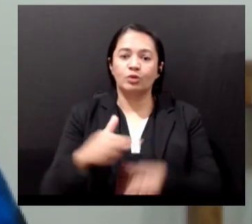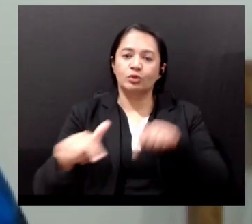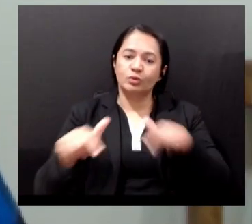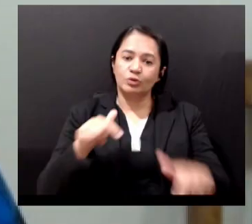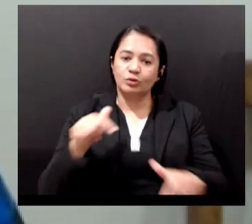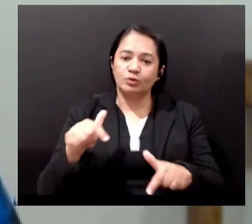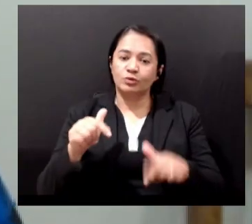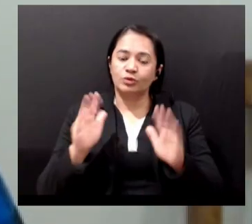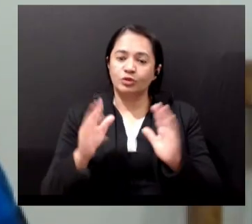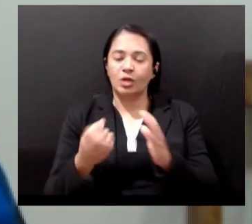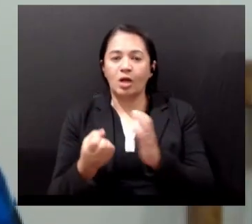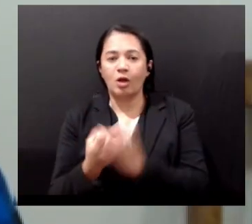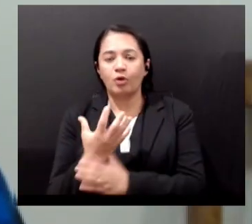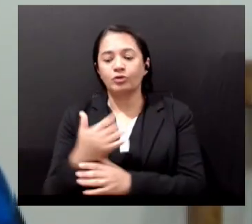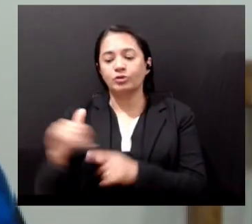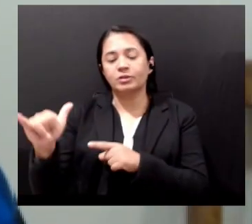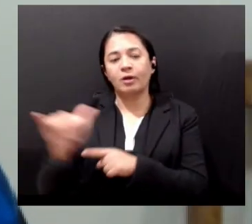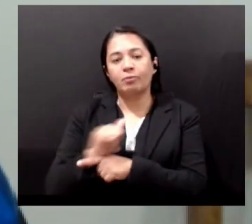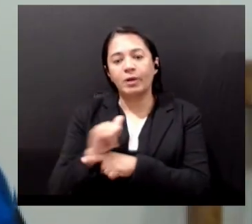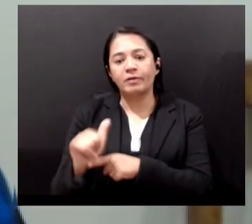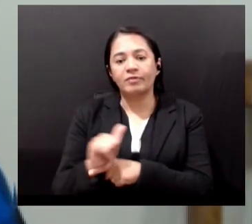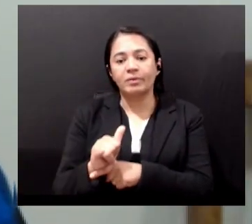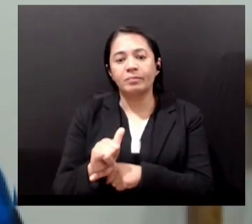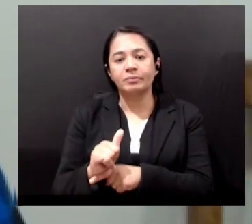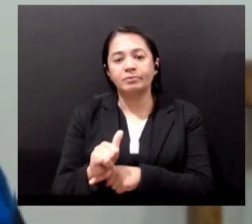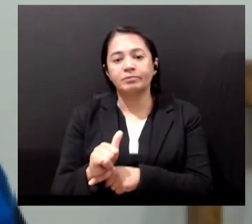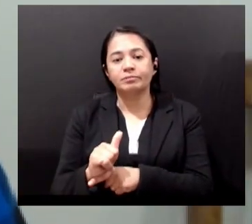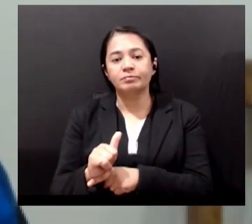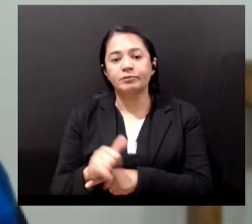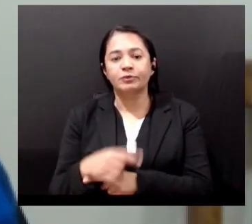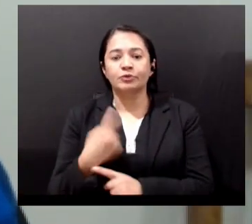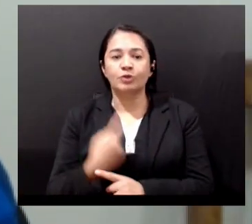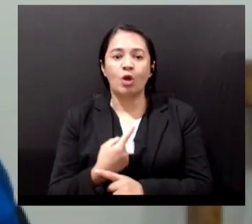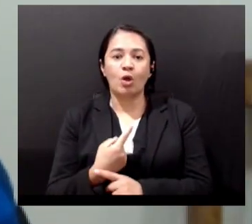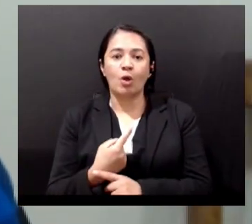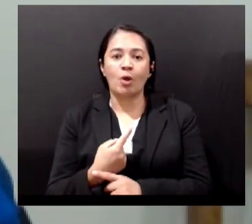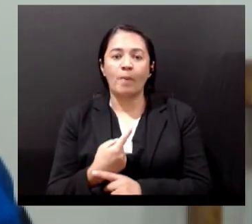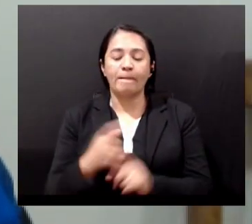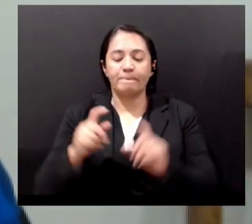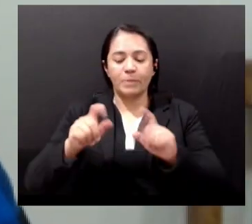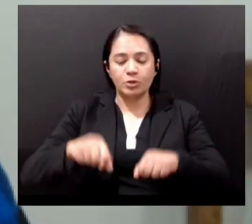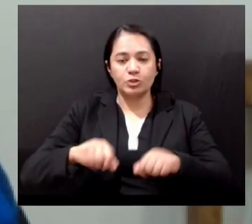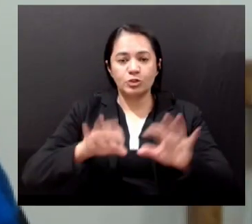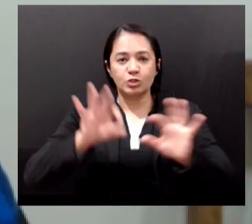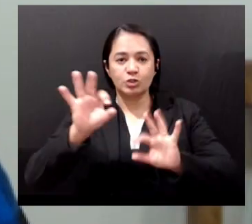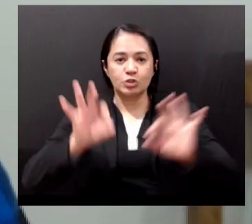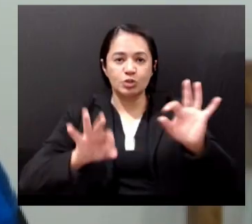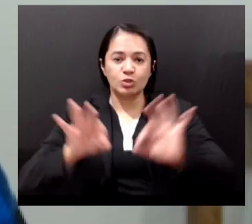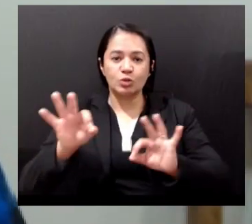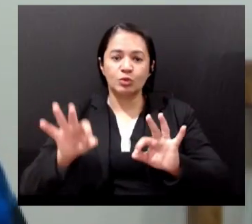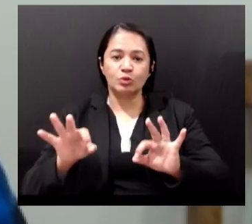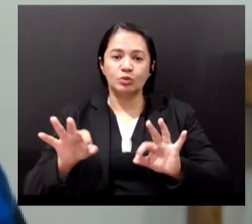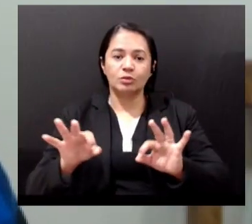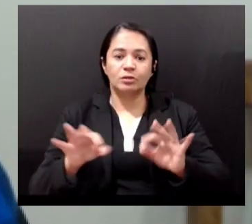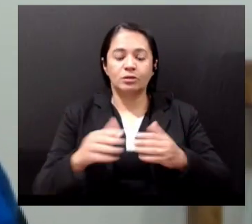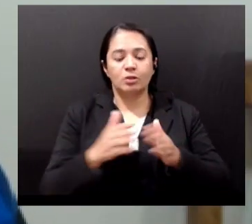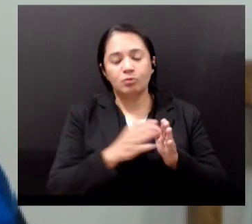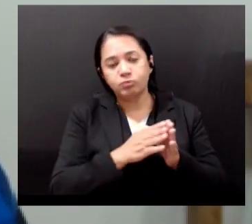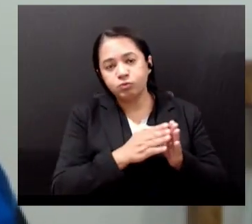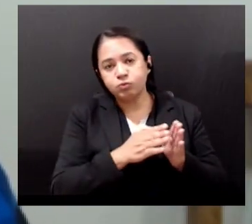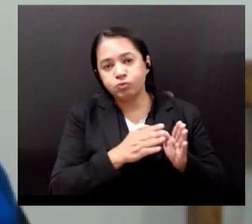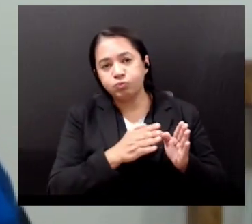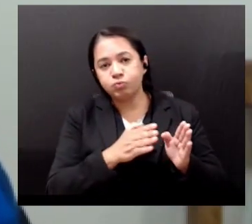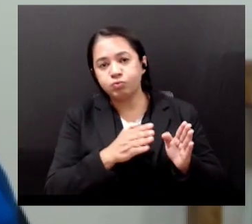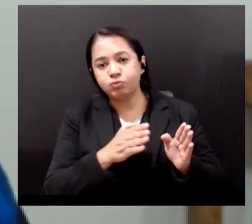trabalho foi construir uma ferramenta que nós pudéssemos fazer esse planejamento de longo